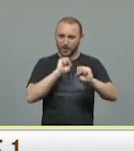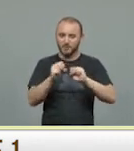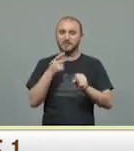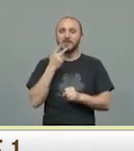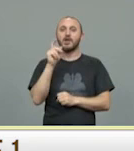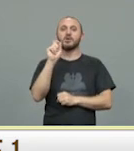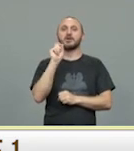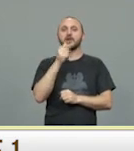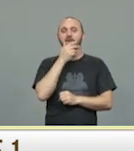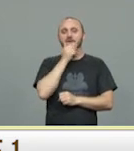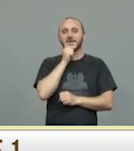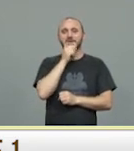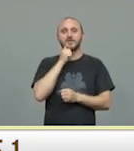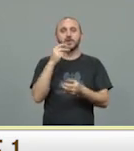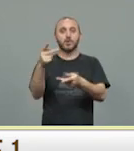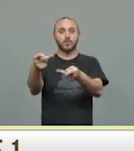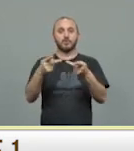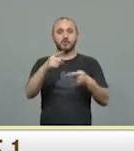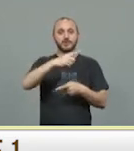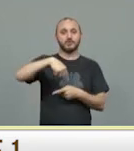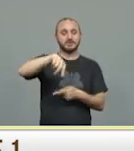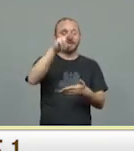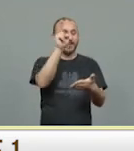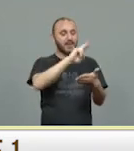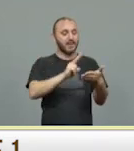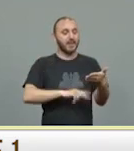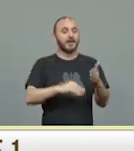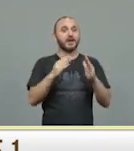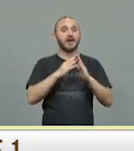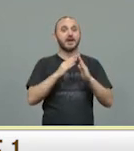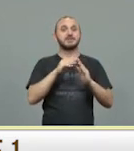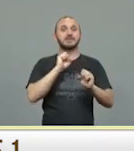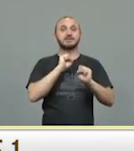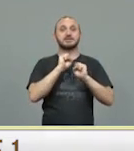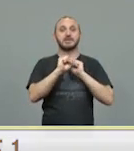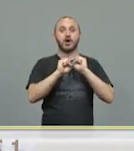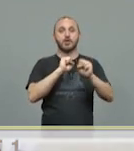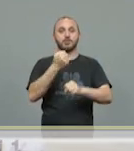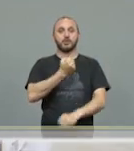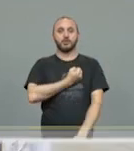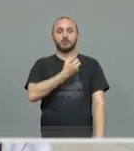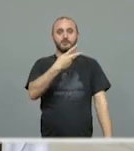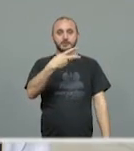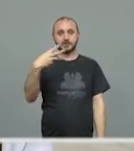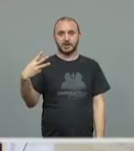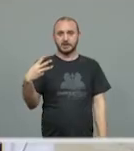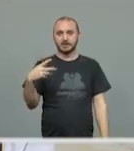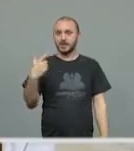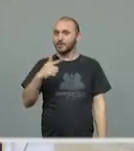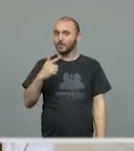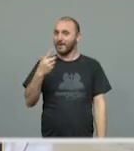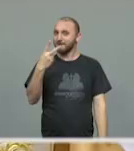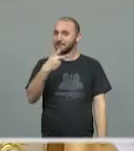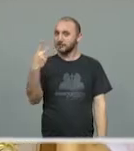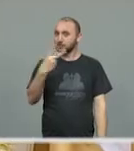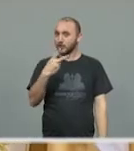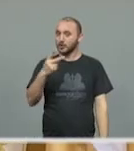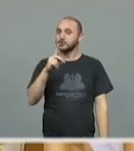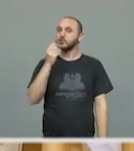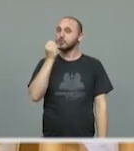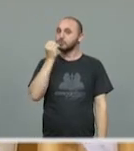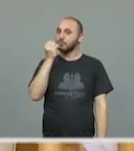Convido você a ler em casa o Salmo 23, que não é o 22, o Senhor é bom pastor.